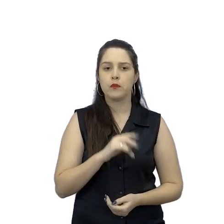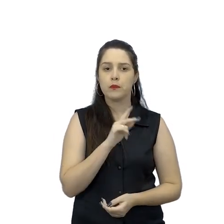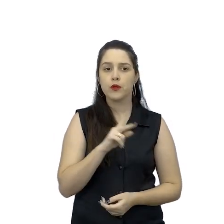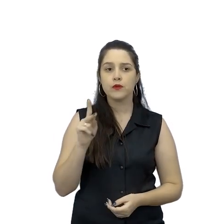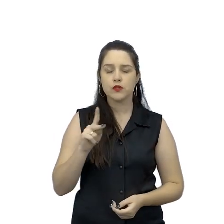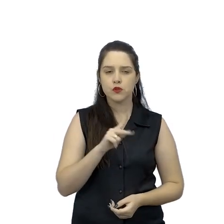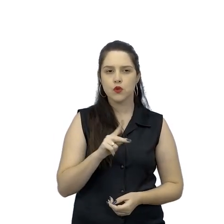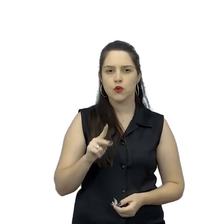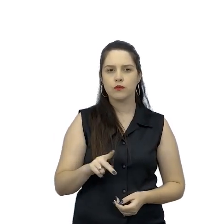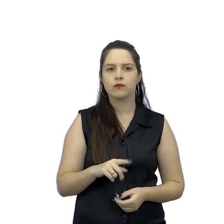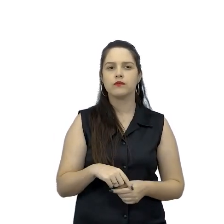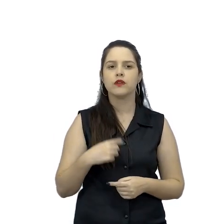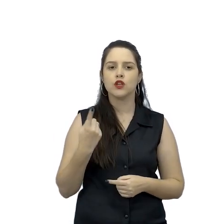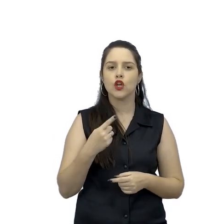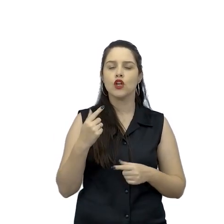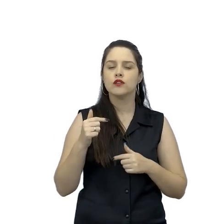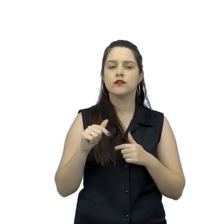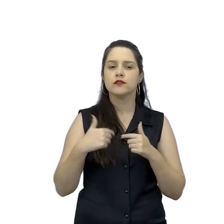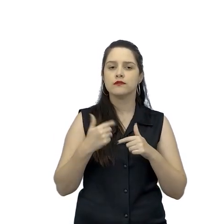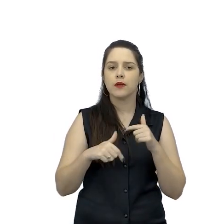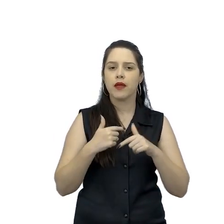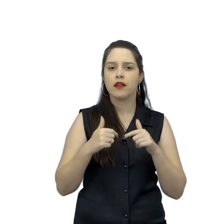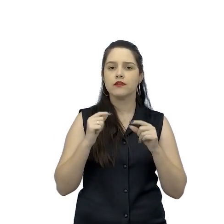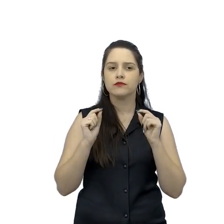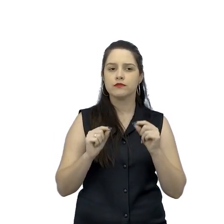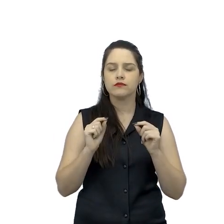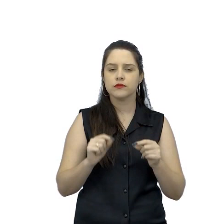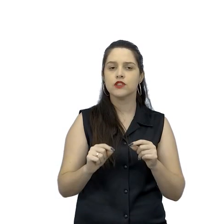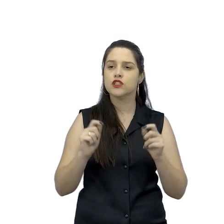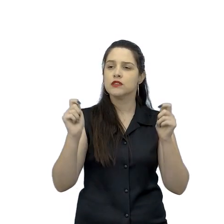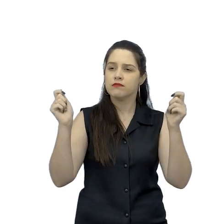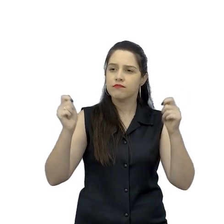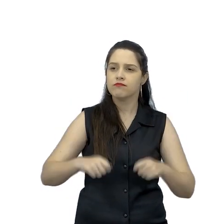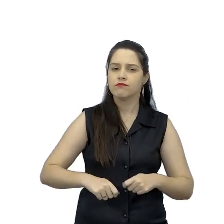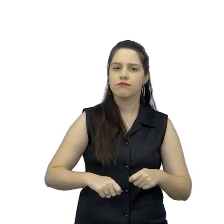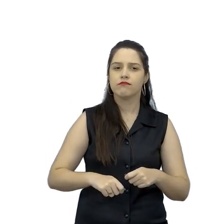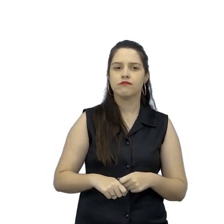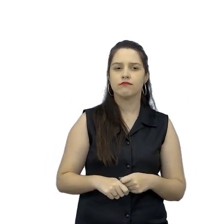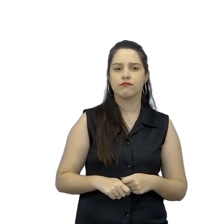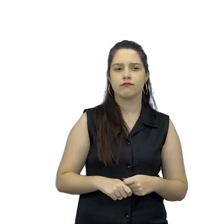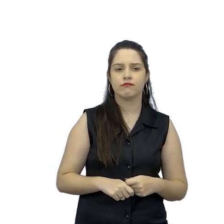Professor, então nós estamos trabalhando, né, com a possibilidade de